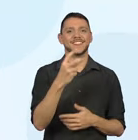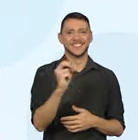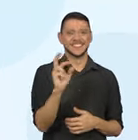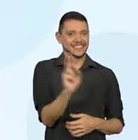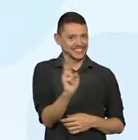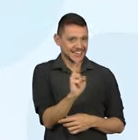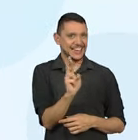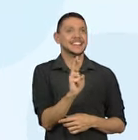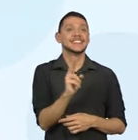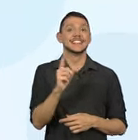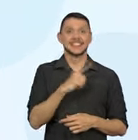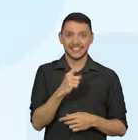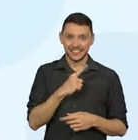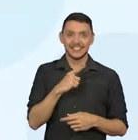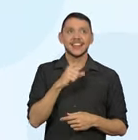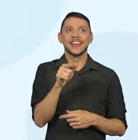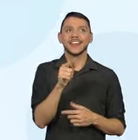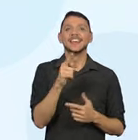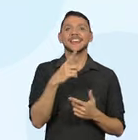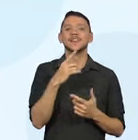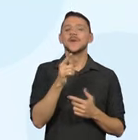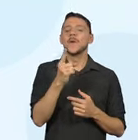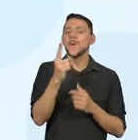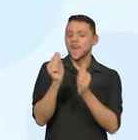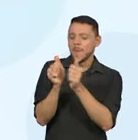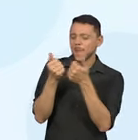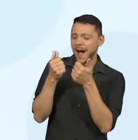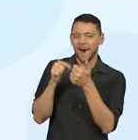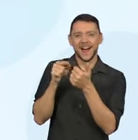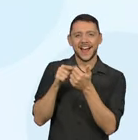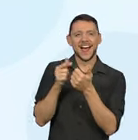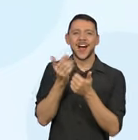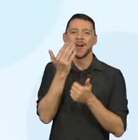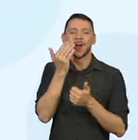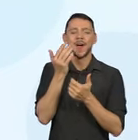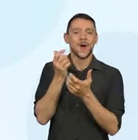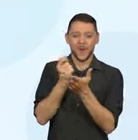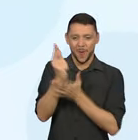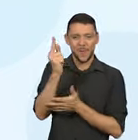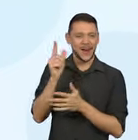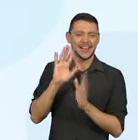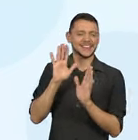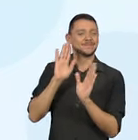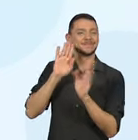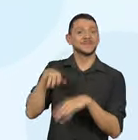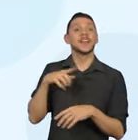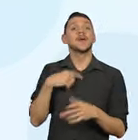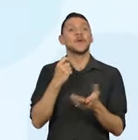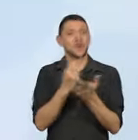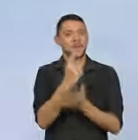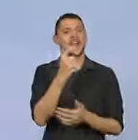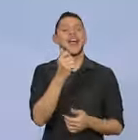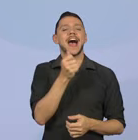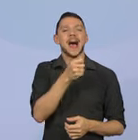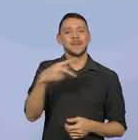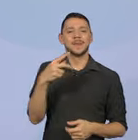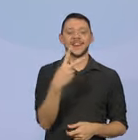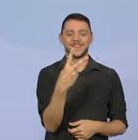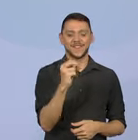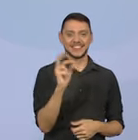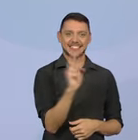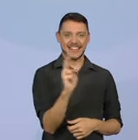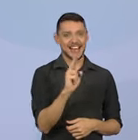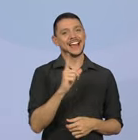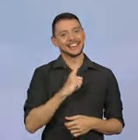semana já me ajudou bastante. Em 2 semanas eu paguei o aplicativo e usei o ano todo. Então, olha só, vou explicar essa parte